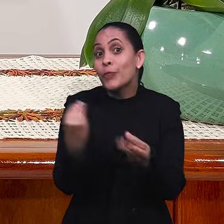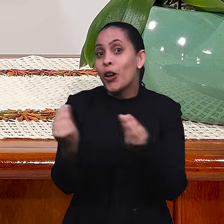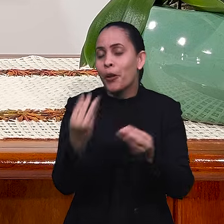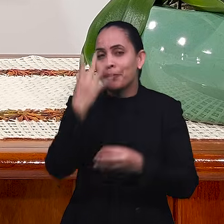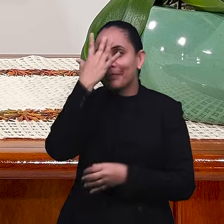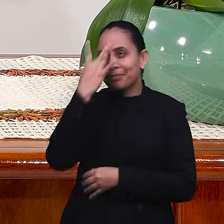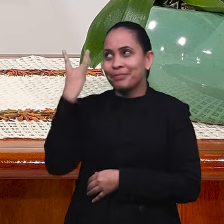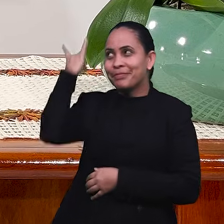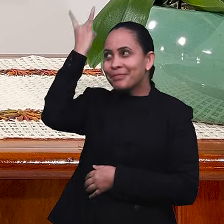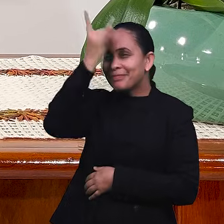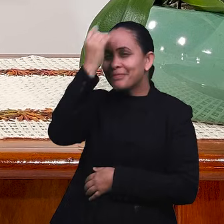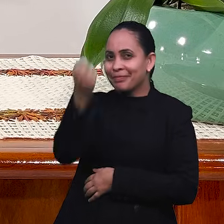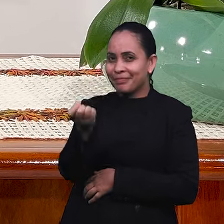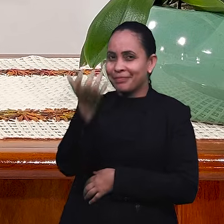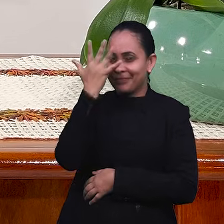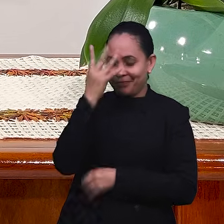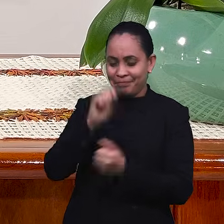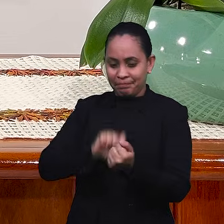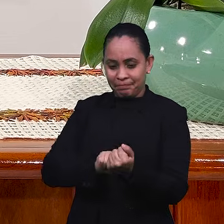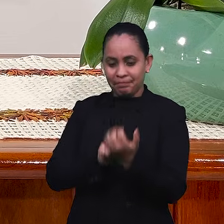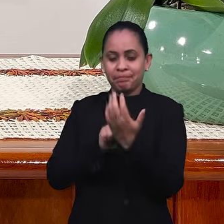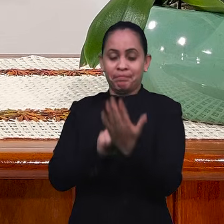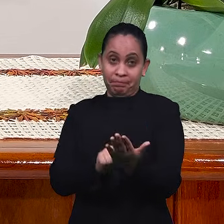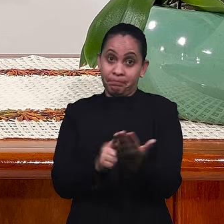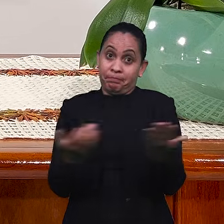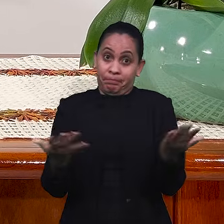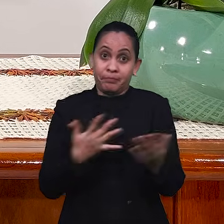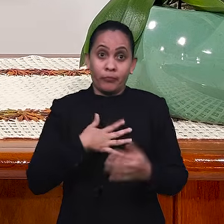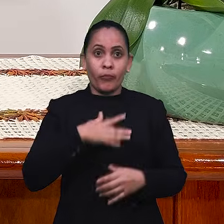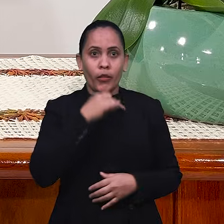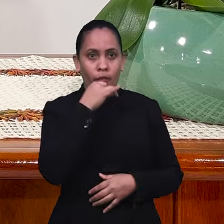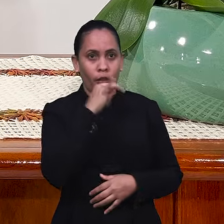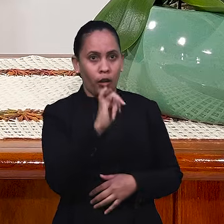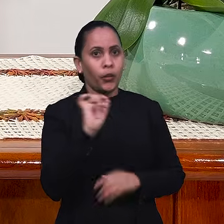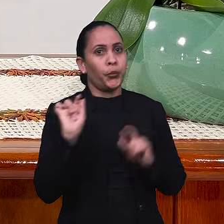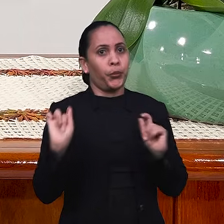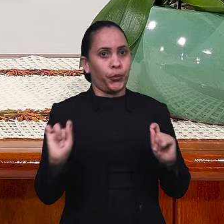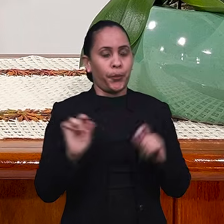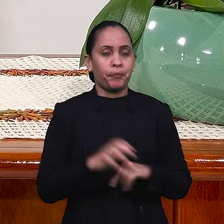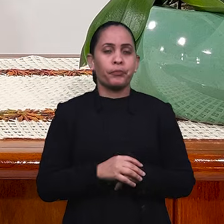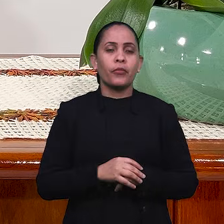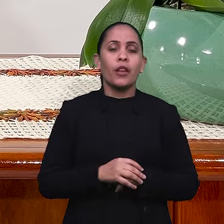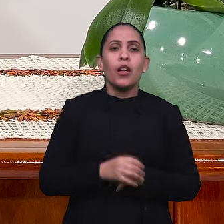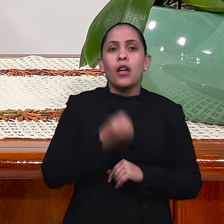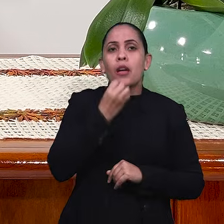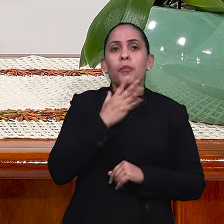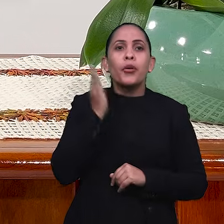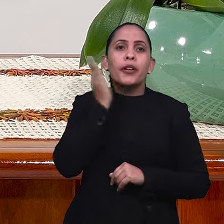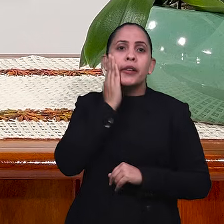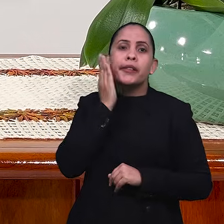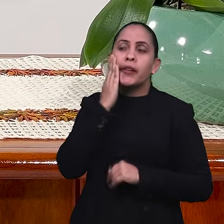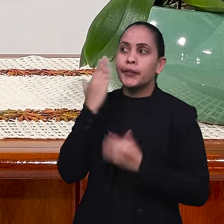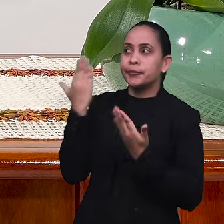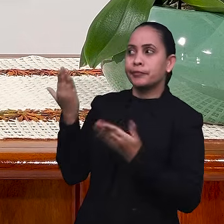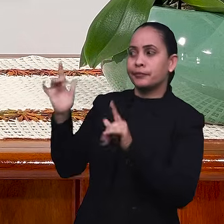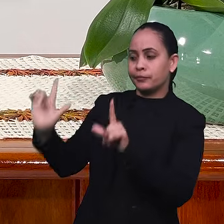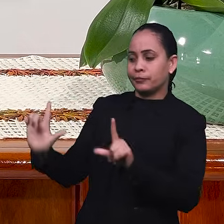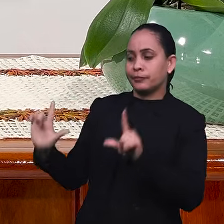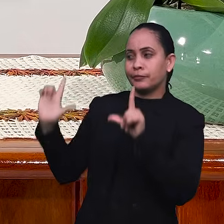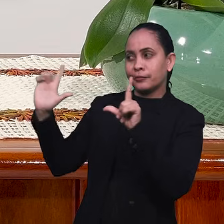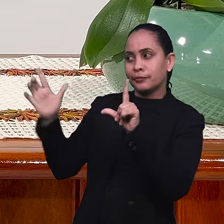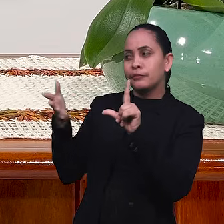Santo. Muito bem. Dito isso, é bom então entender este quadro, que aqui é um quadro